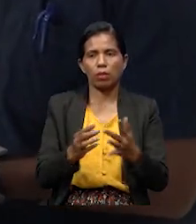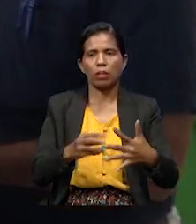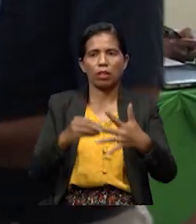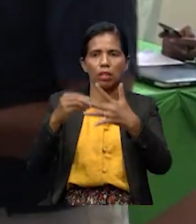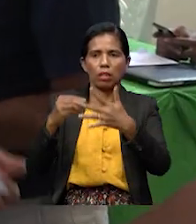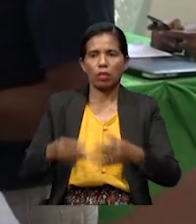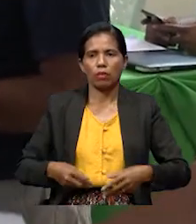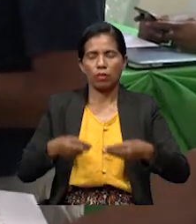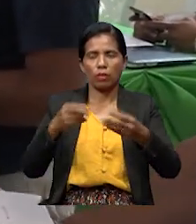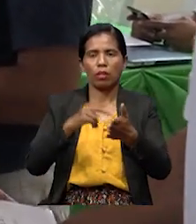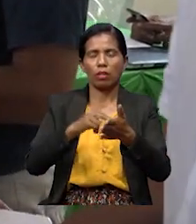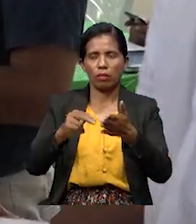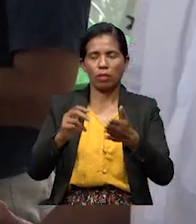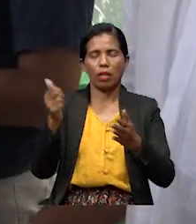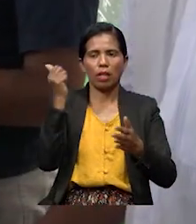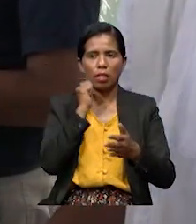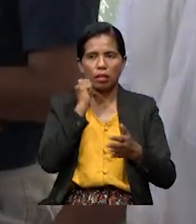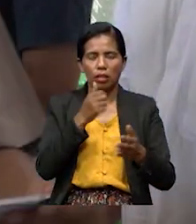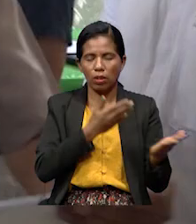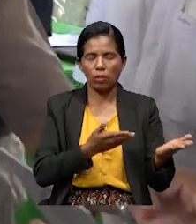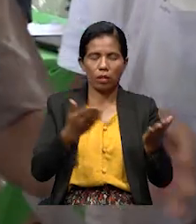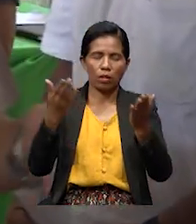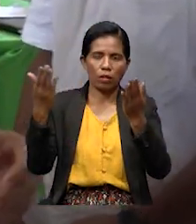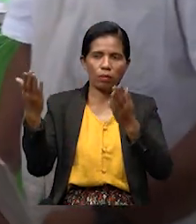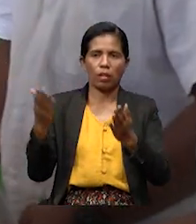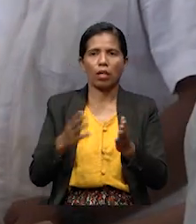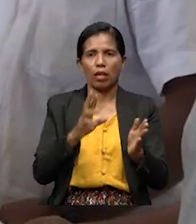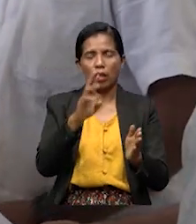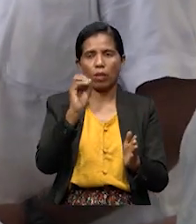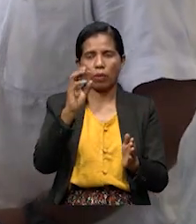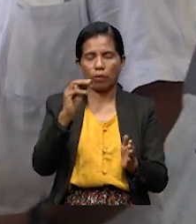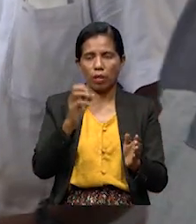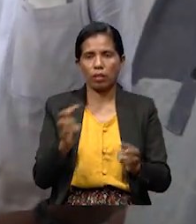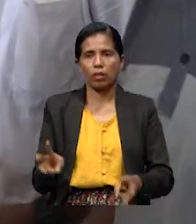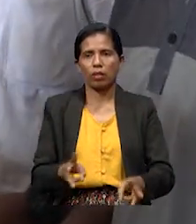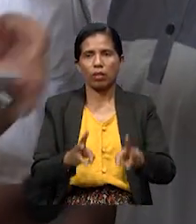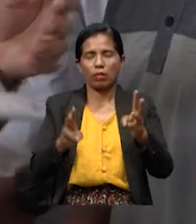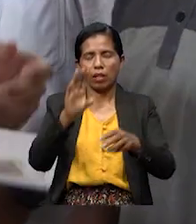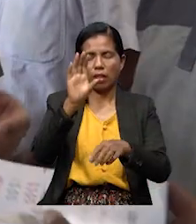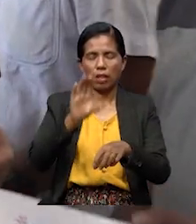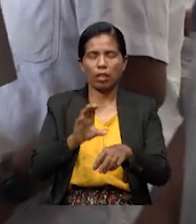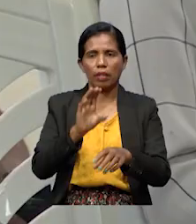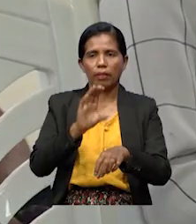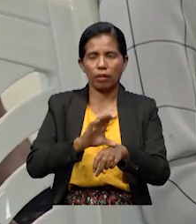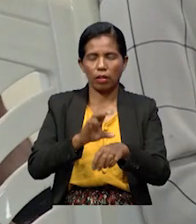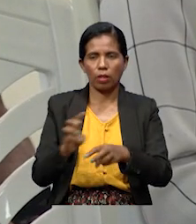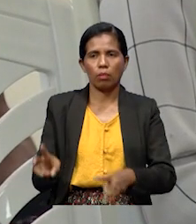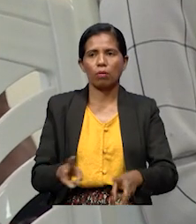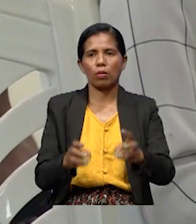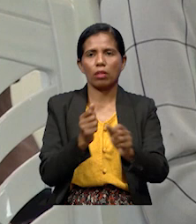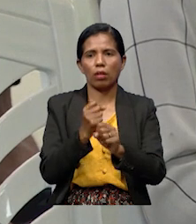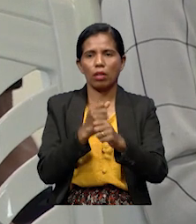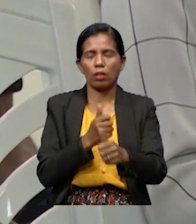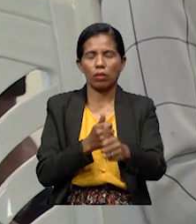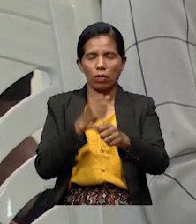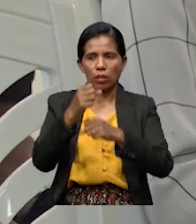haruka ba ya nivel Asia molok haruka ba Roma ho di prepara atu sai mata dalan ba sarane Katolika sira iha mundu atu halatuir iha